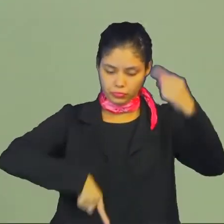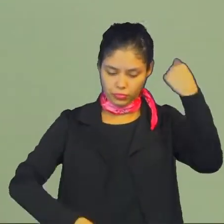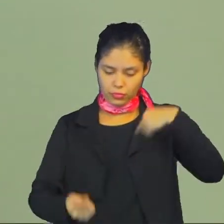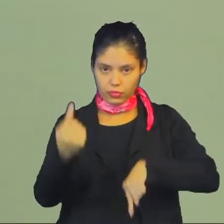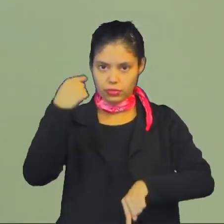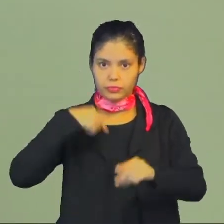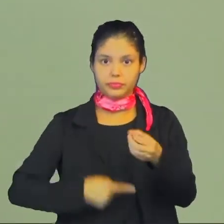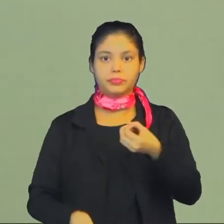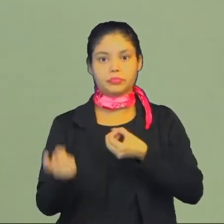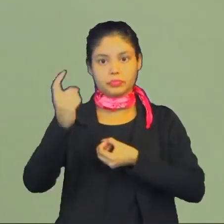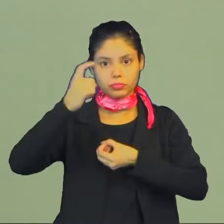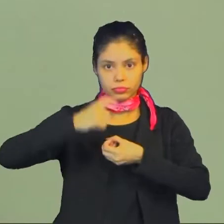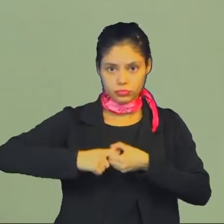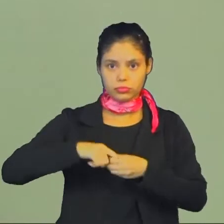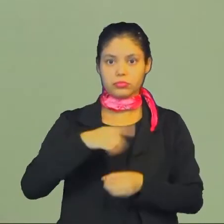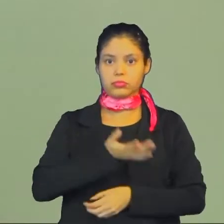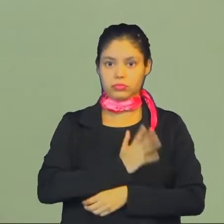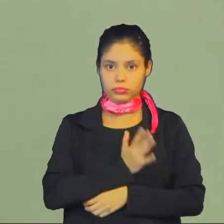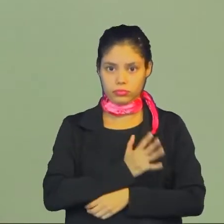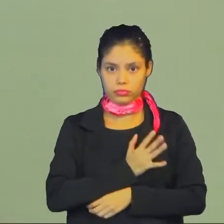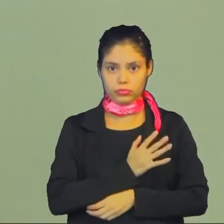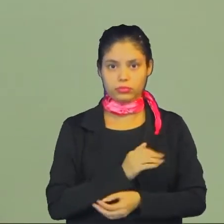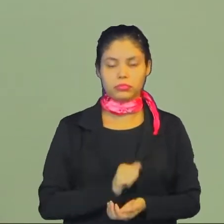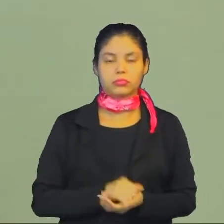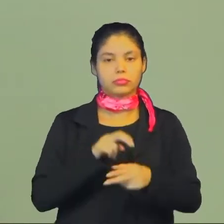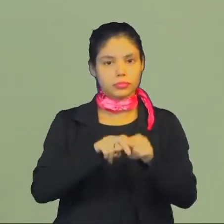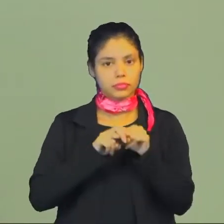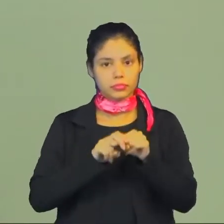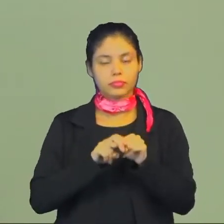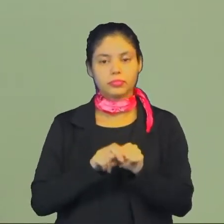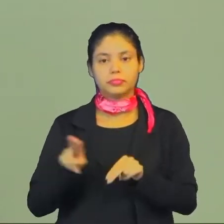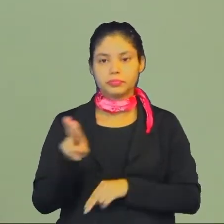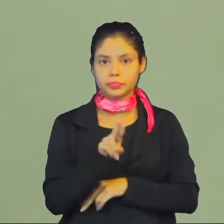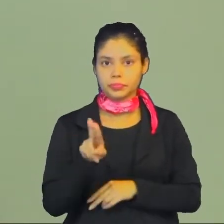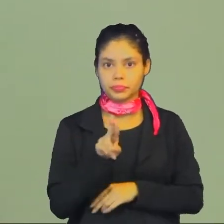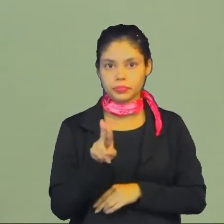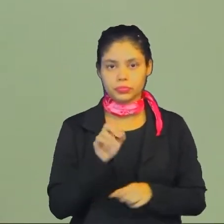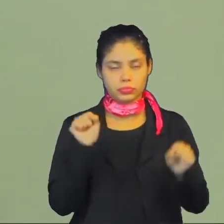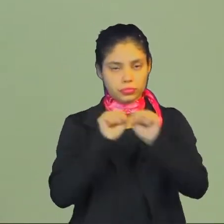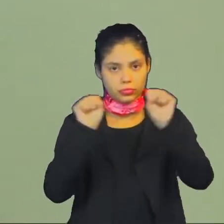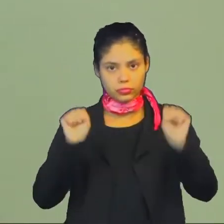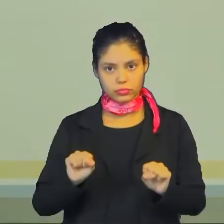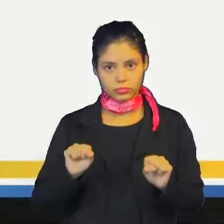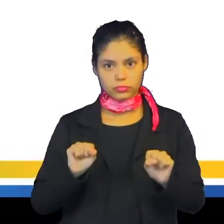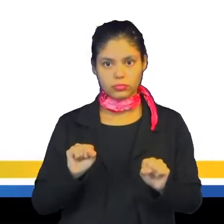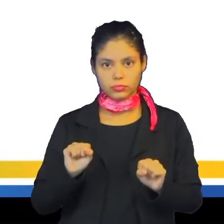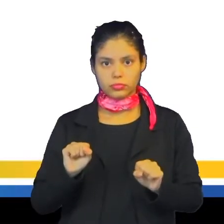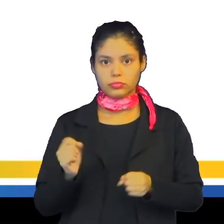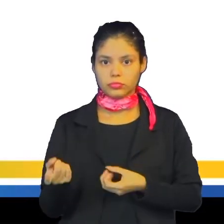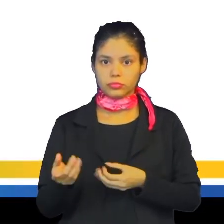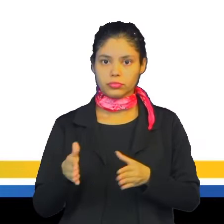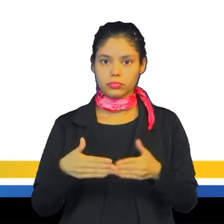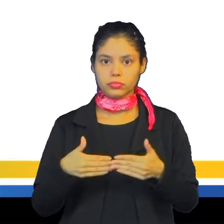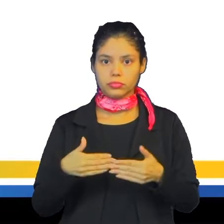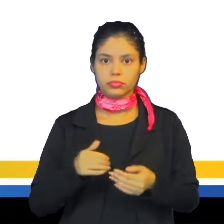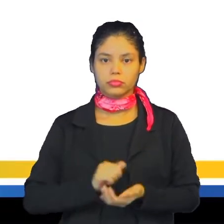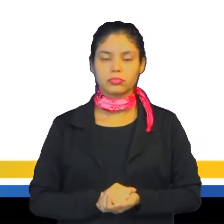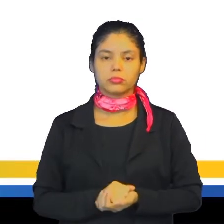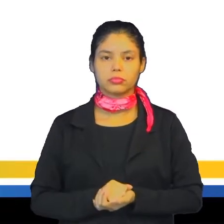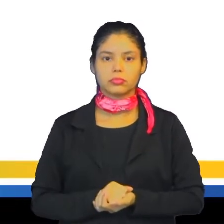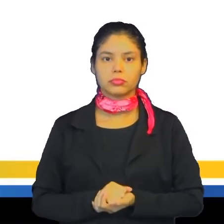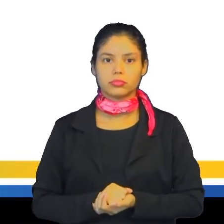corpo inteiro, mas depois ele retorna novamente para o coração. Por isso que isso aí é chamado de sistema circulatório fechado.